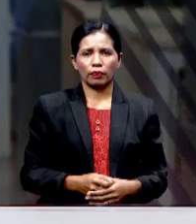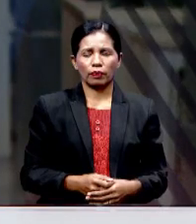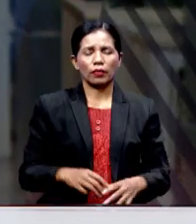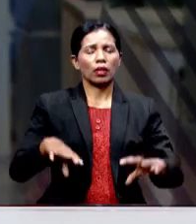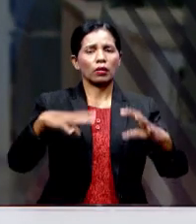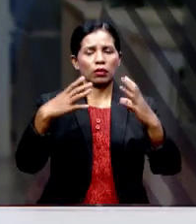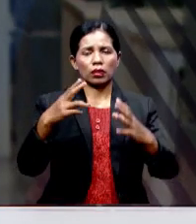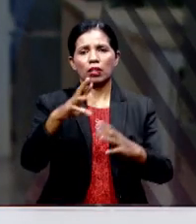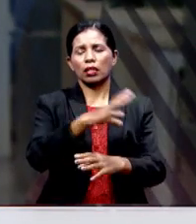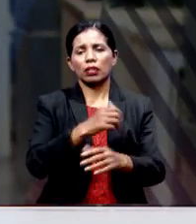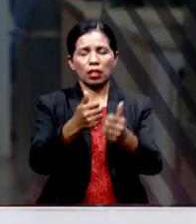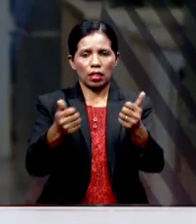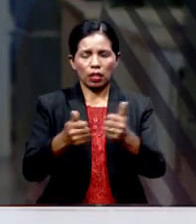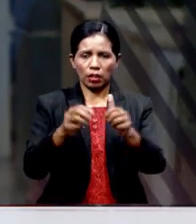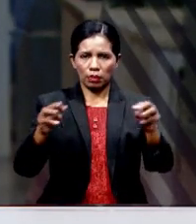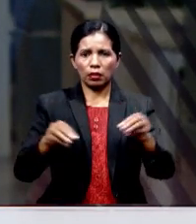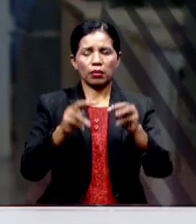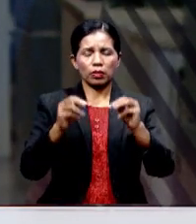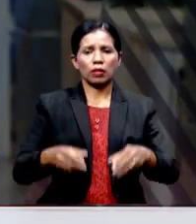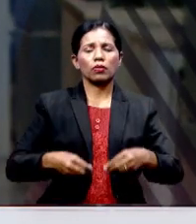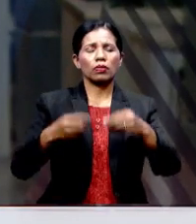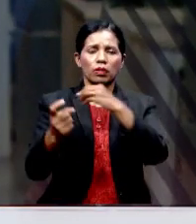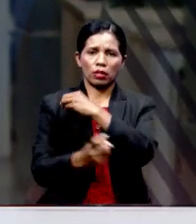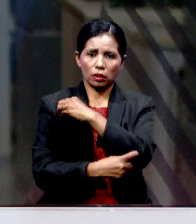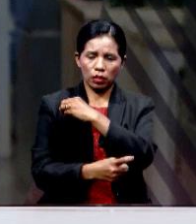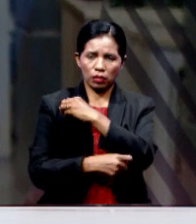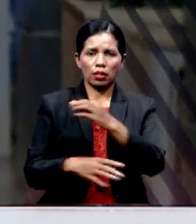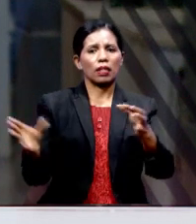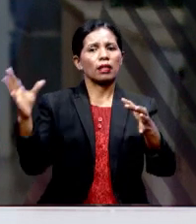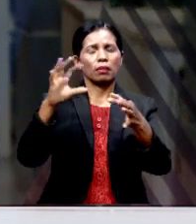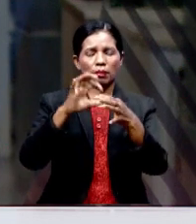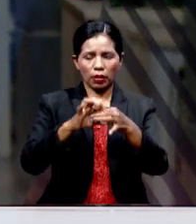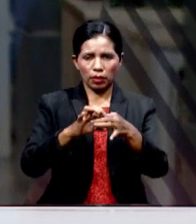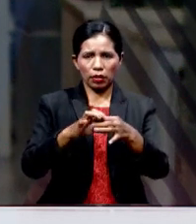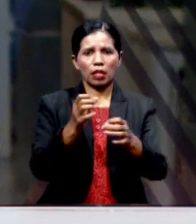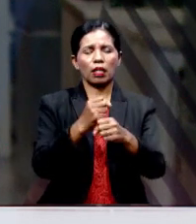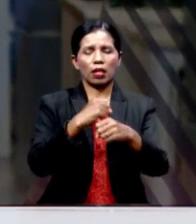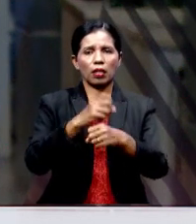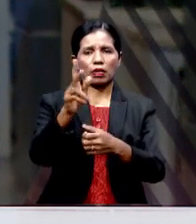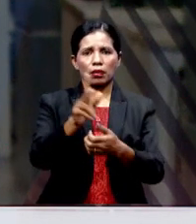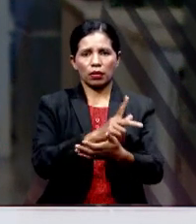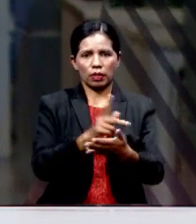Conselho Regulador Artes Marciais precisa for sanção, banimento, nebe comete crime.